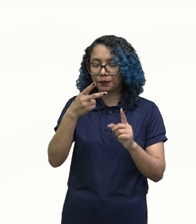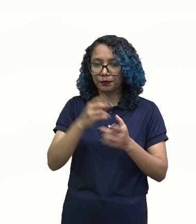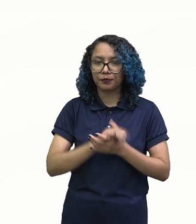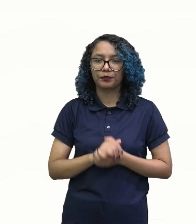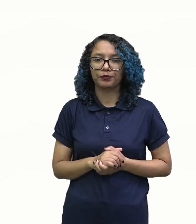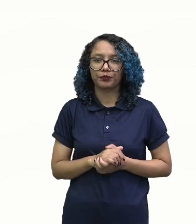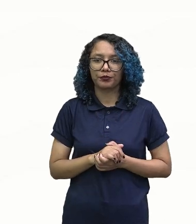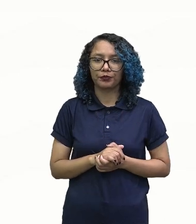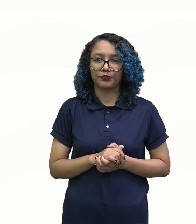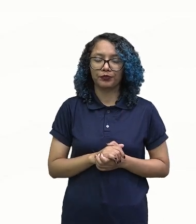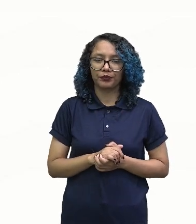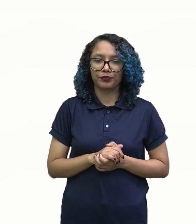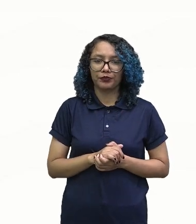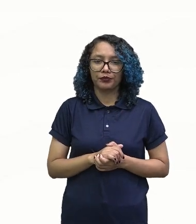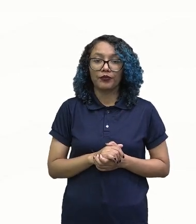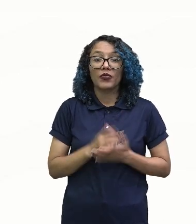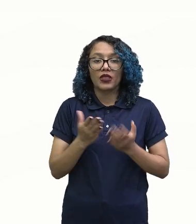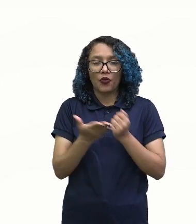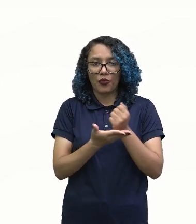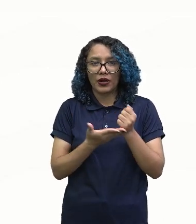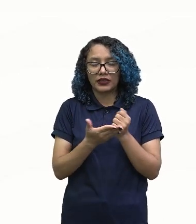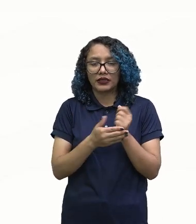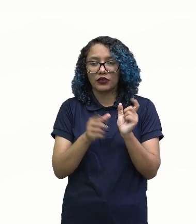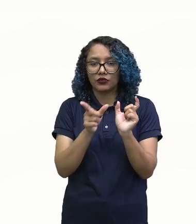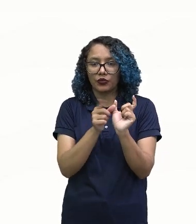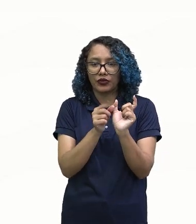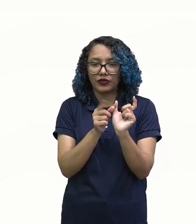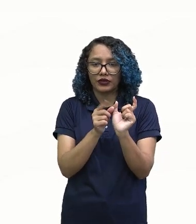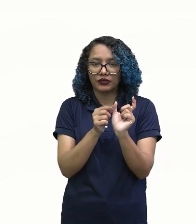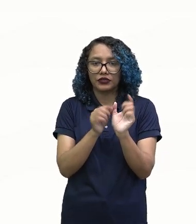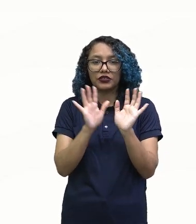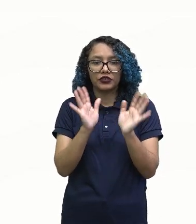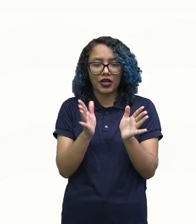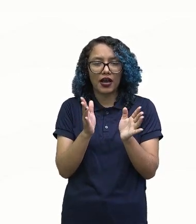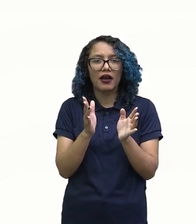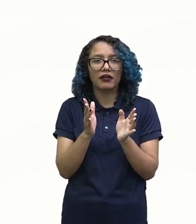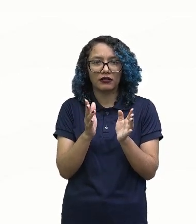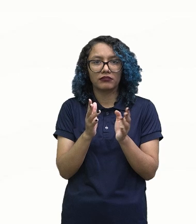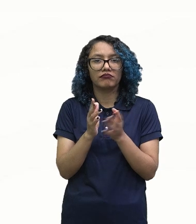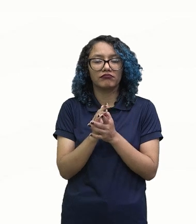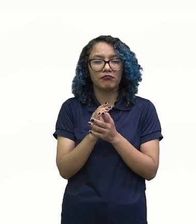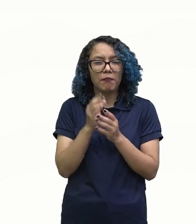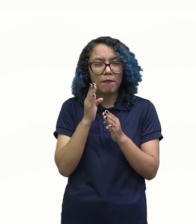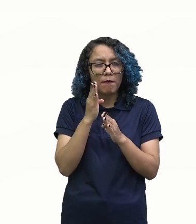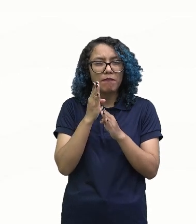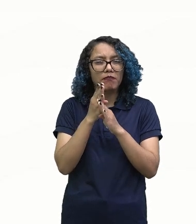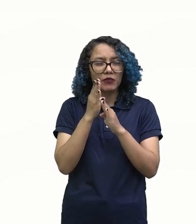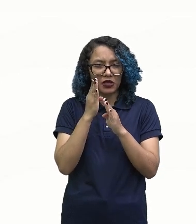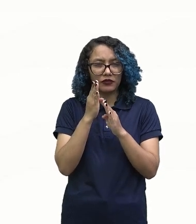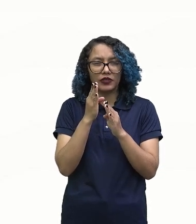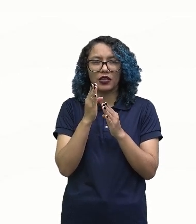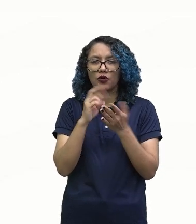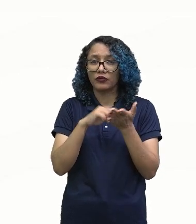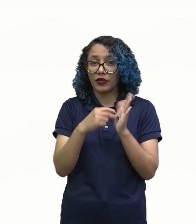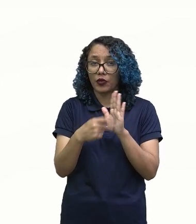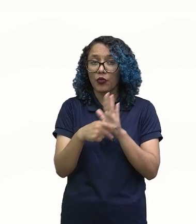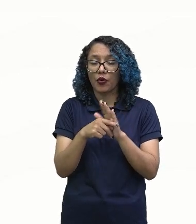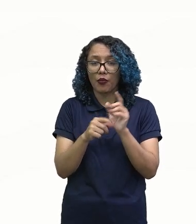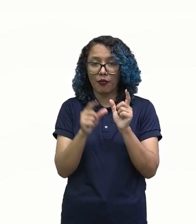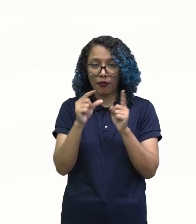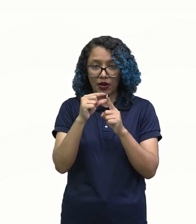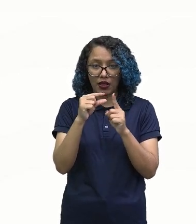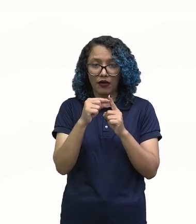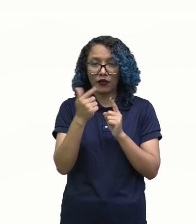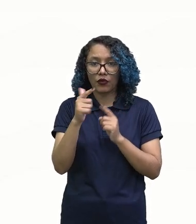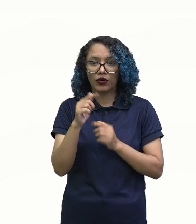Então, por esse prefixo, a gente já consegue identificar o sentido da palavra, certo? Aí nós